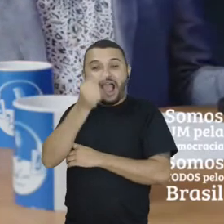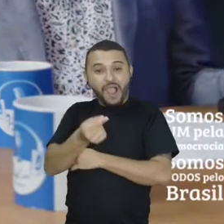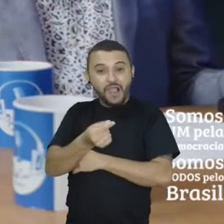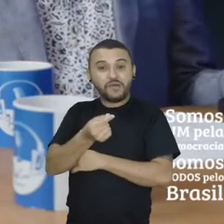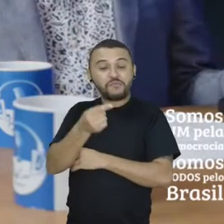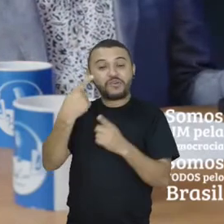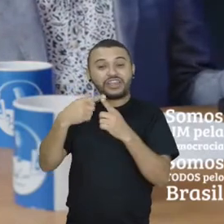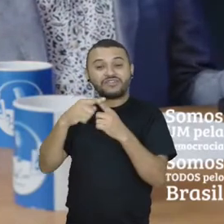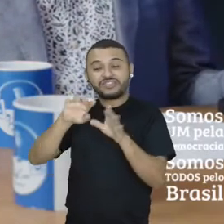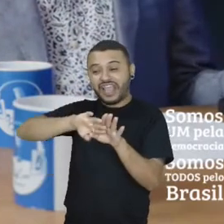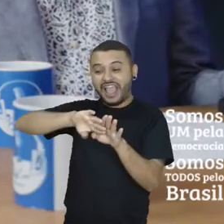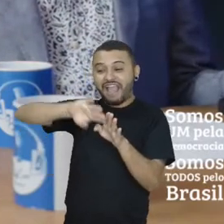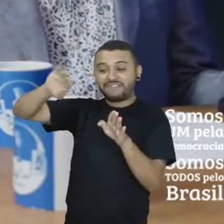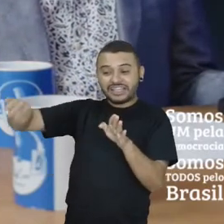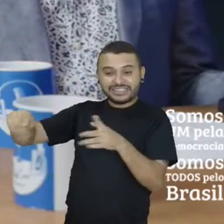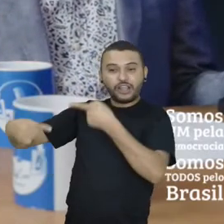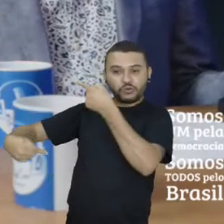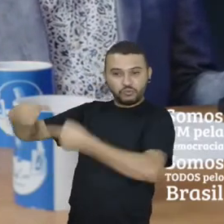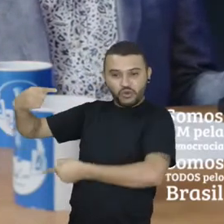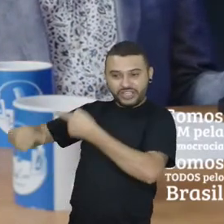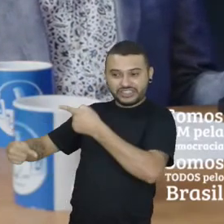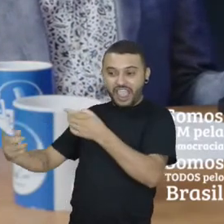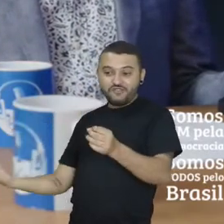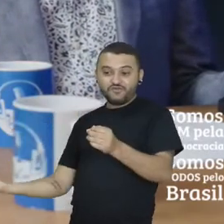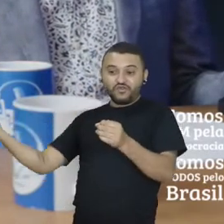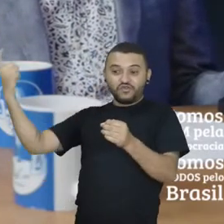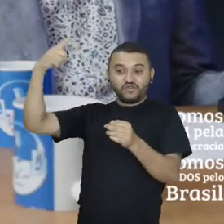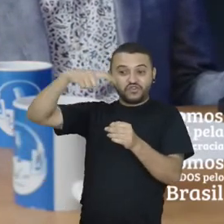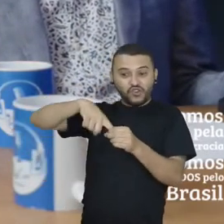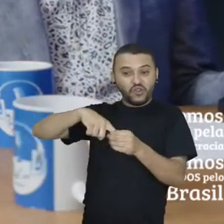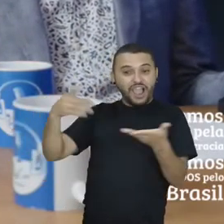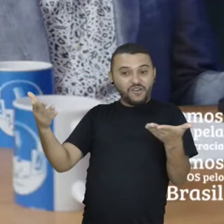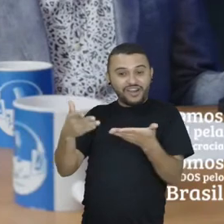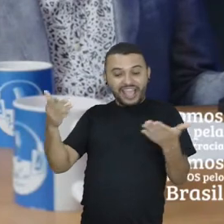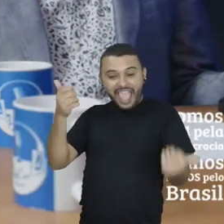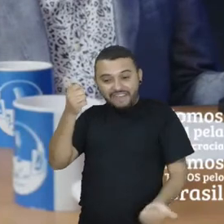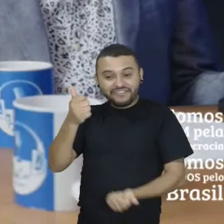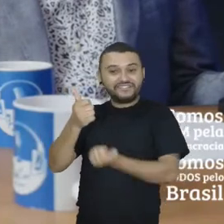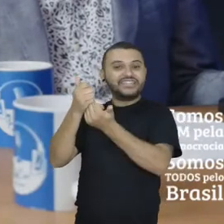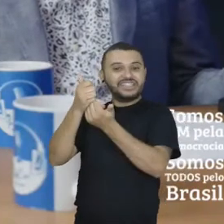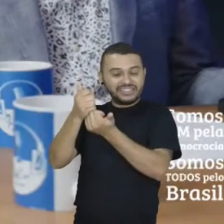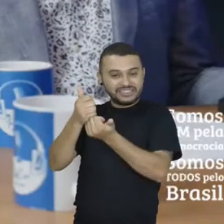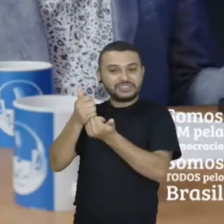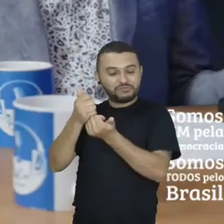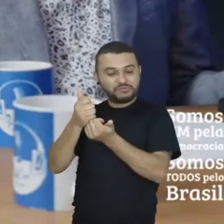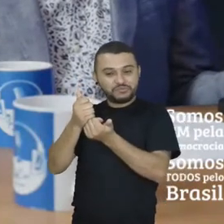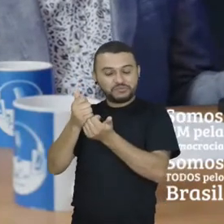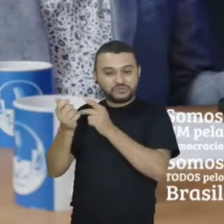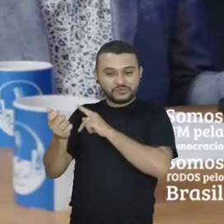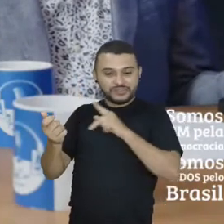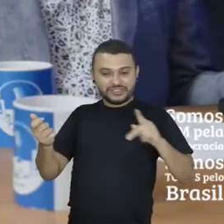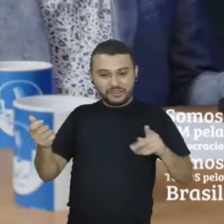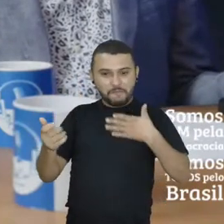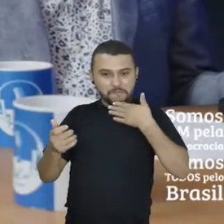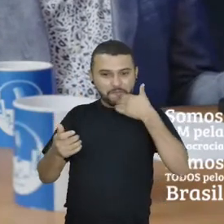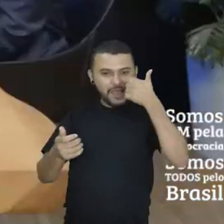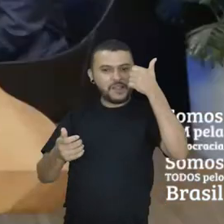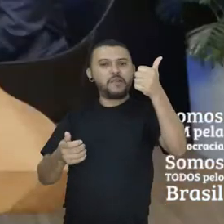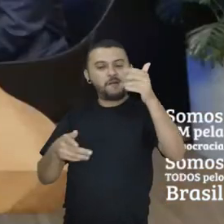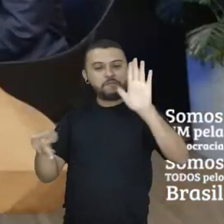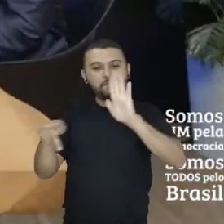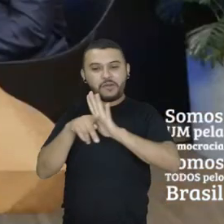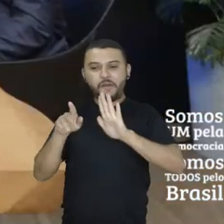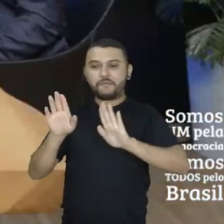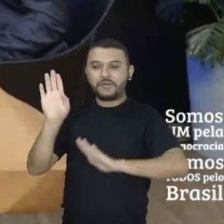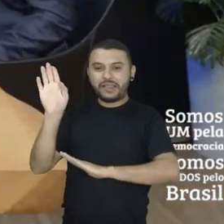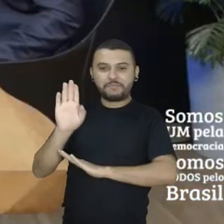meio fora do cenário político e de repente já saiu aí e agora numa posição belíssima na campanha